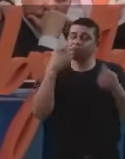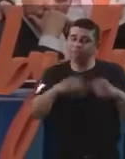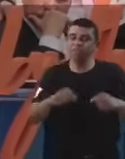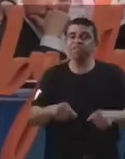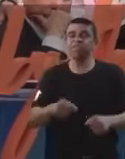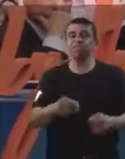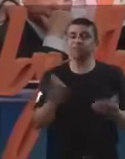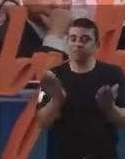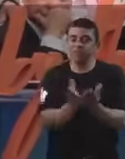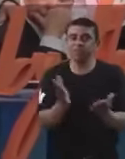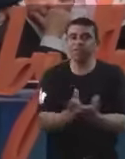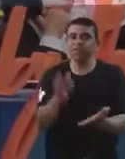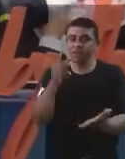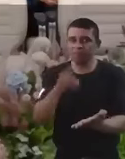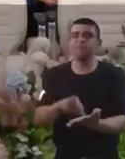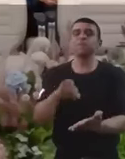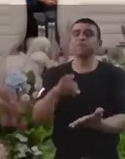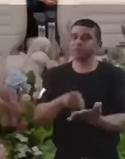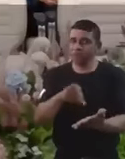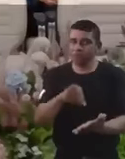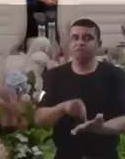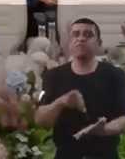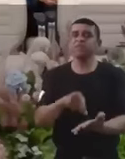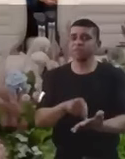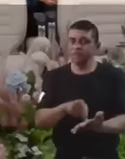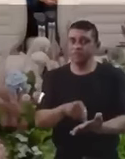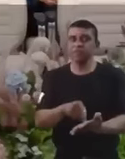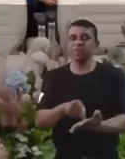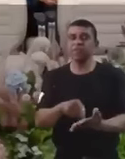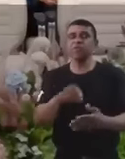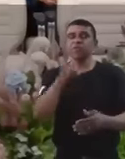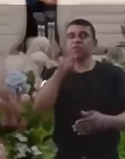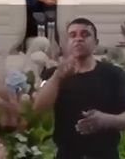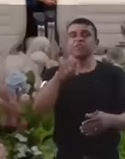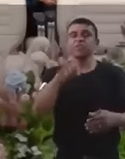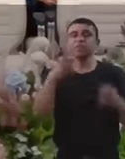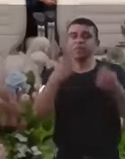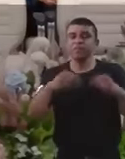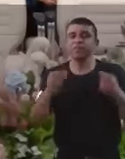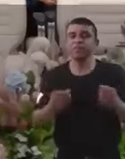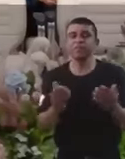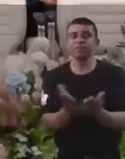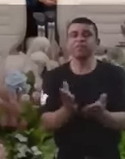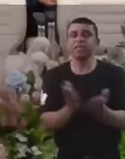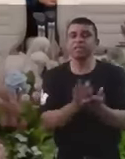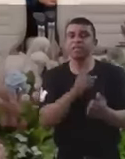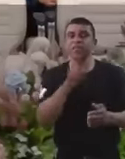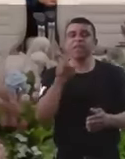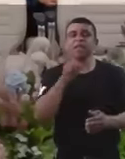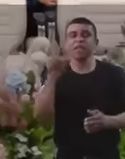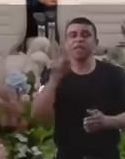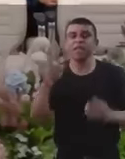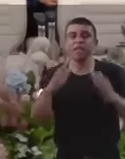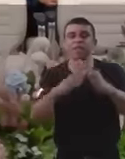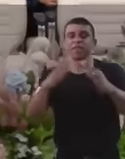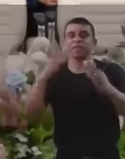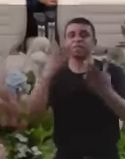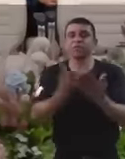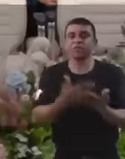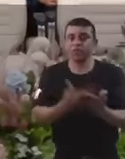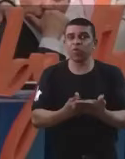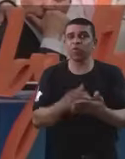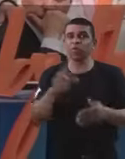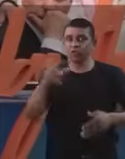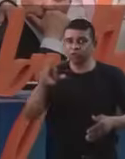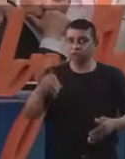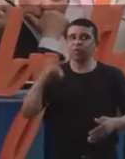aqui, seja na escola, o que você é aqui. Seja esse crente cheio diante das propostas